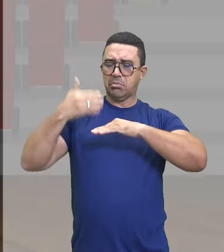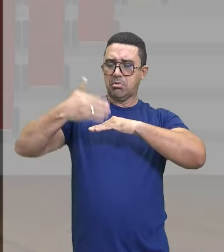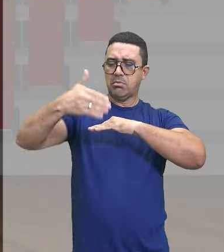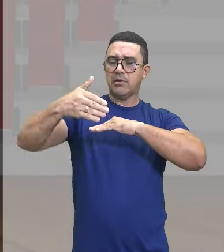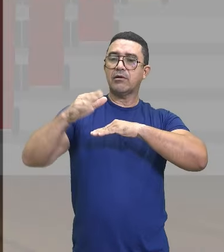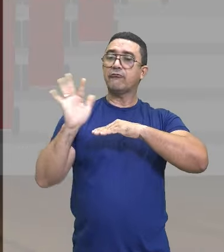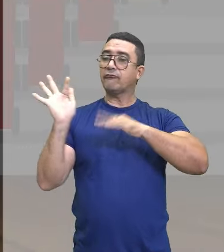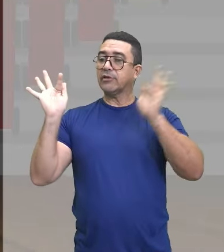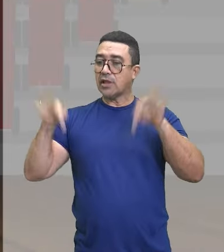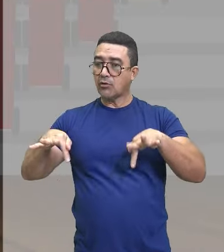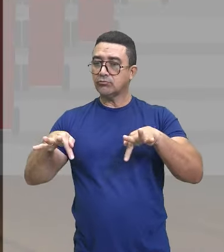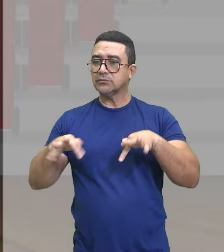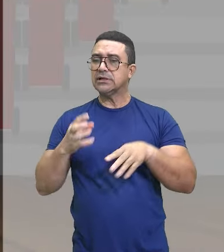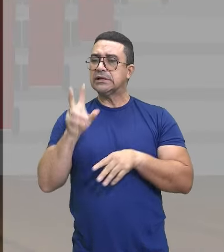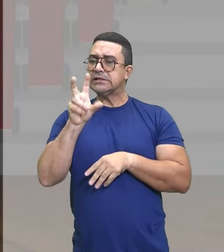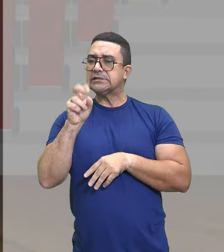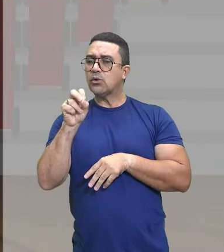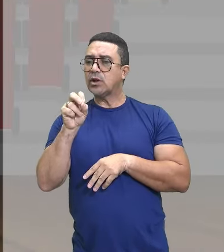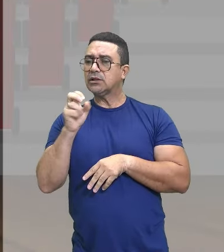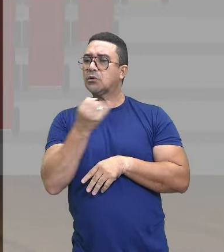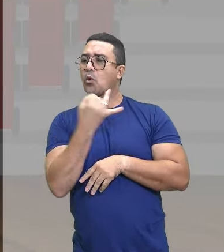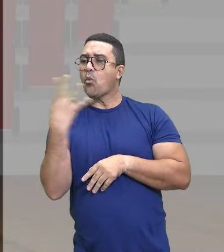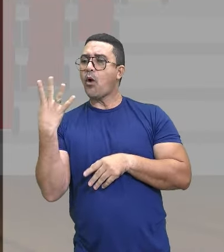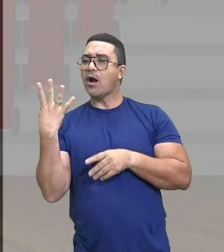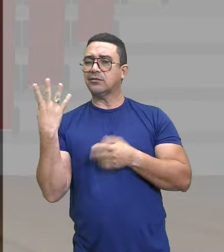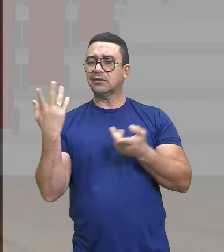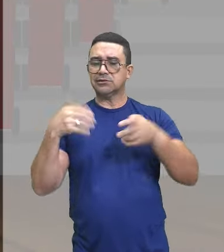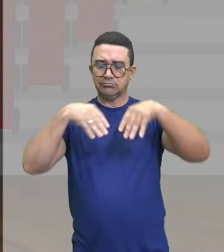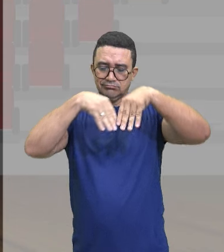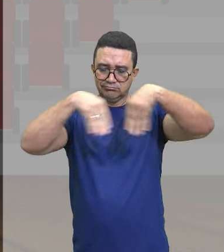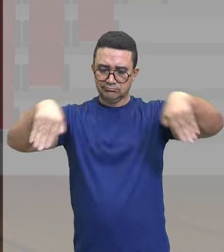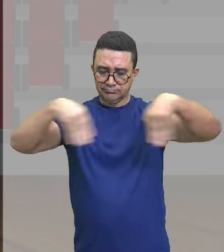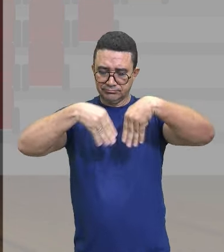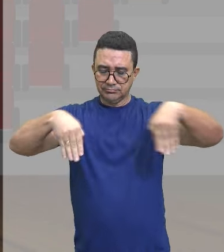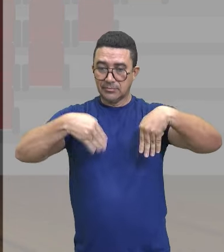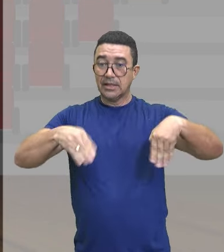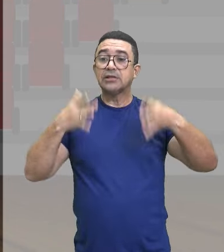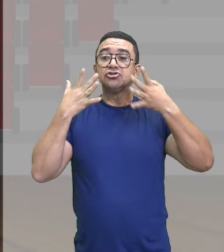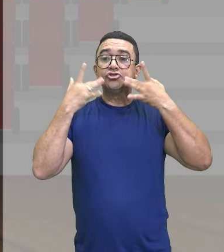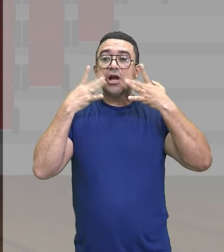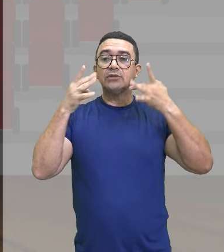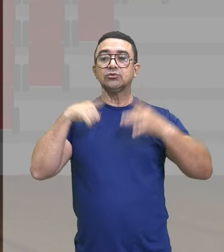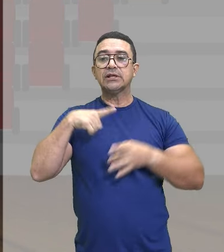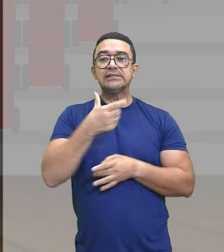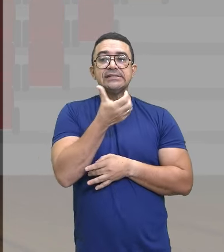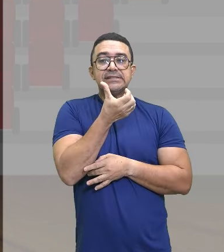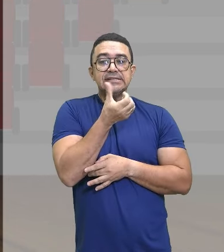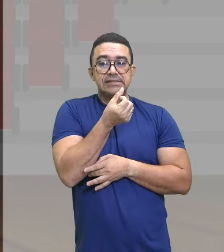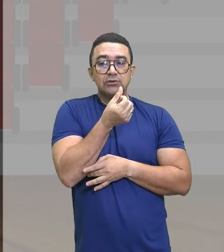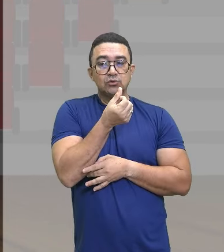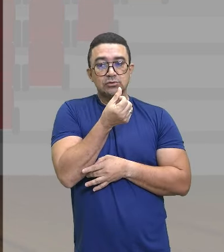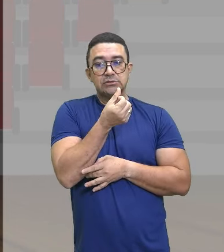poltronas, quantas fileiras são necessárias para o teatro ter um total de 620 poltronas?